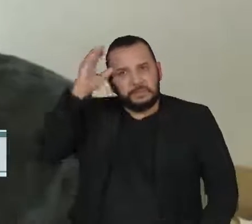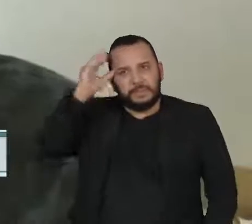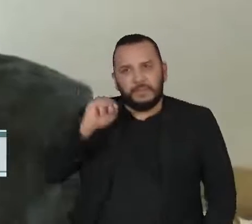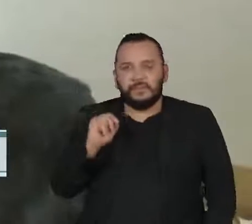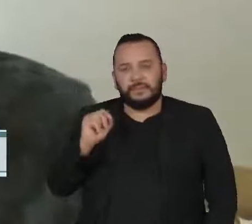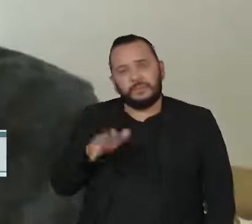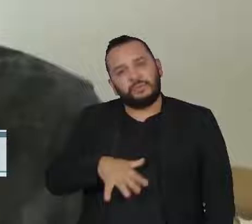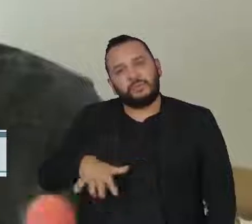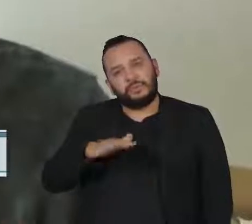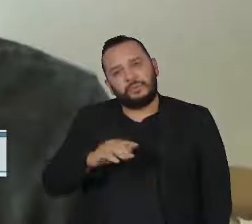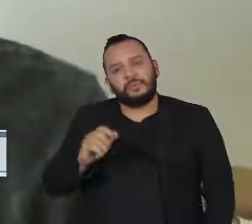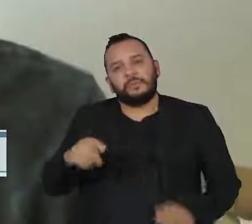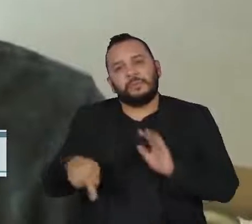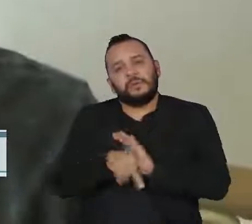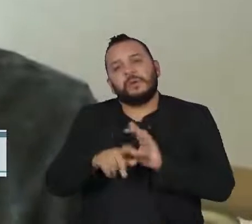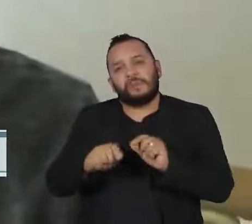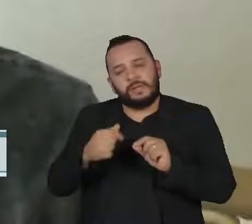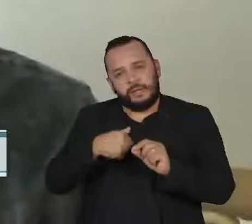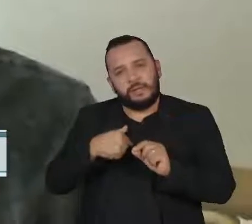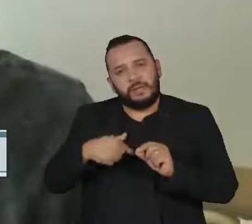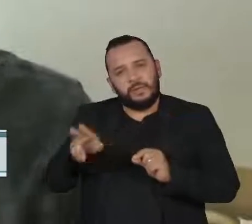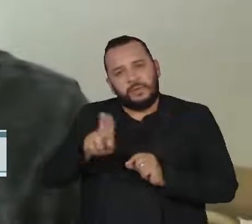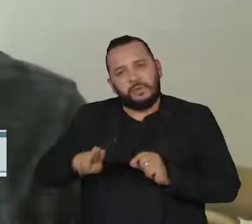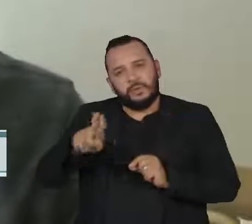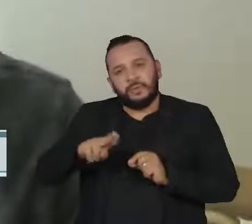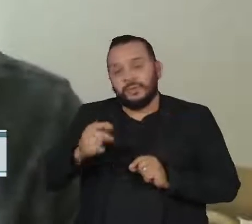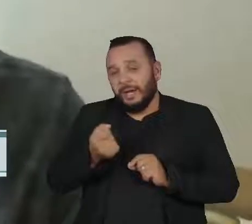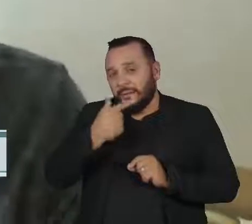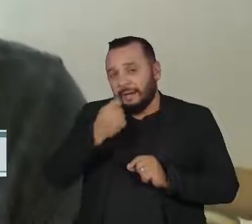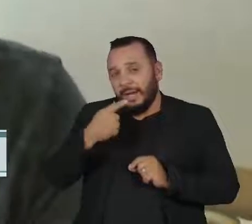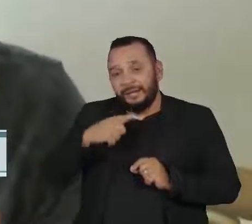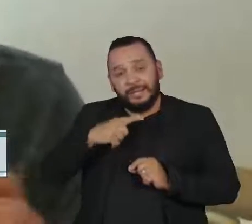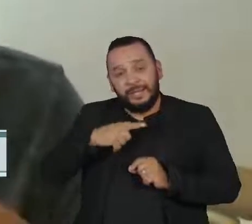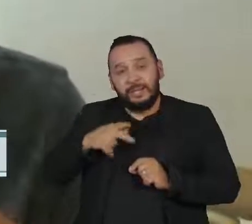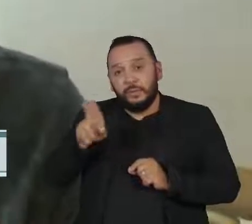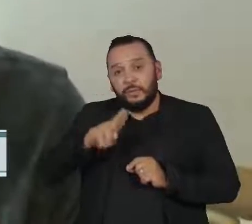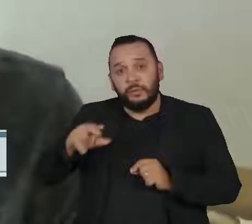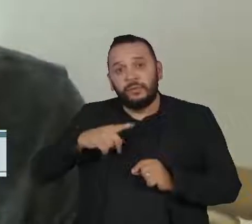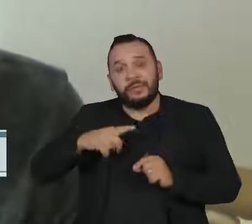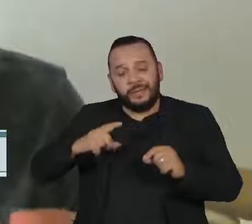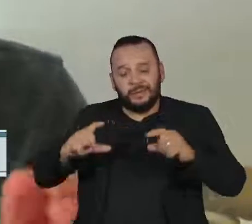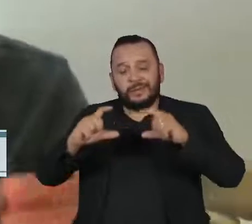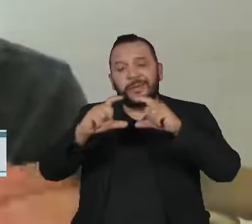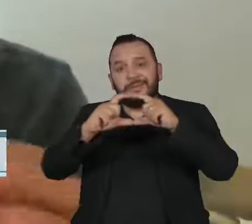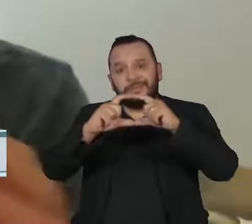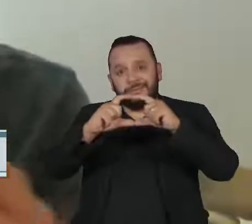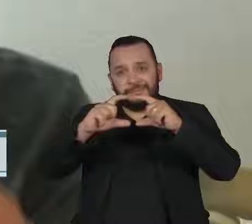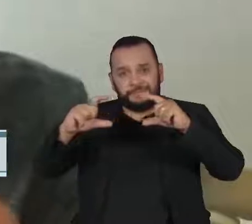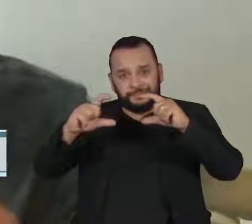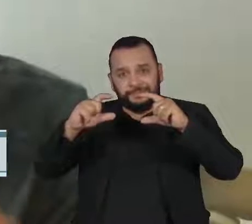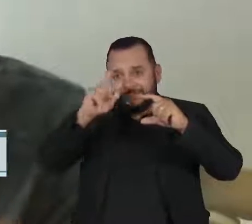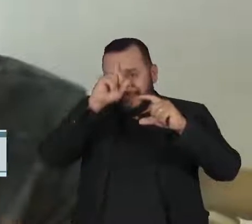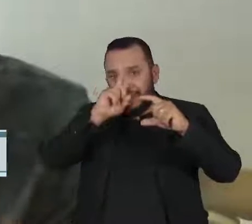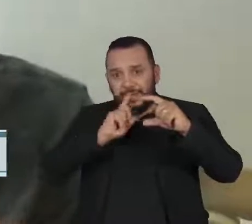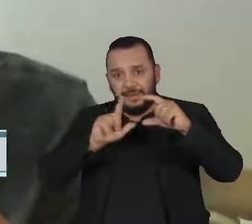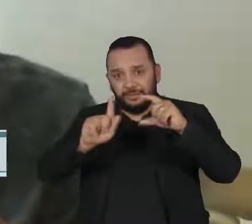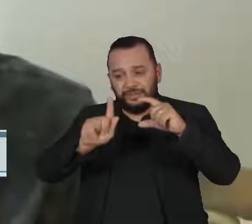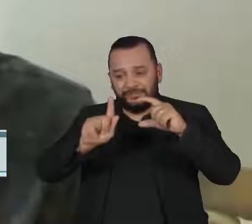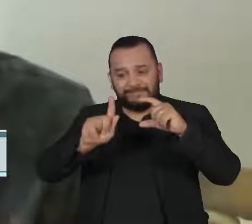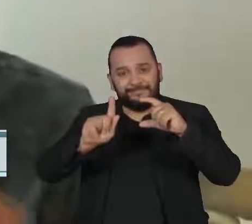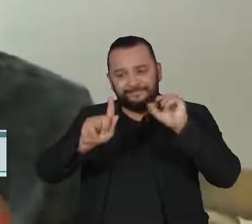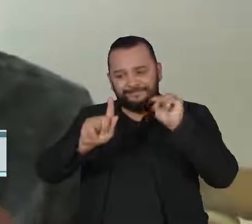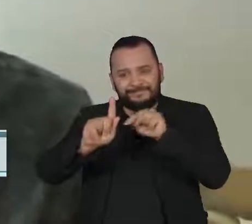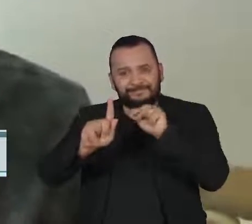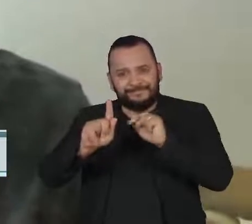para o uso de medicamentos. Quando se usa o chamado nome genérico, que é o nome do princípio ativo, a substância química